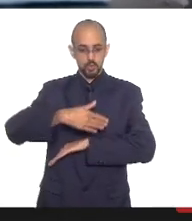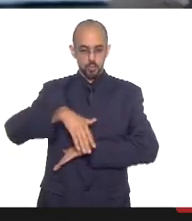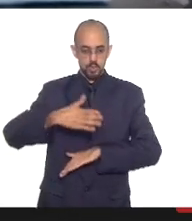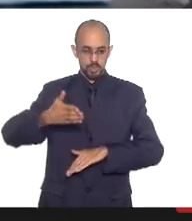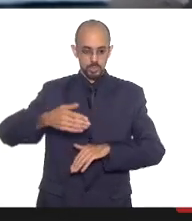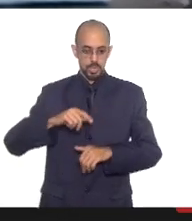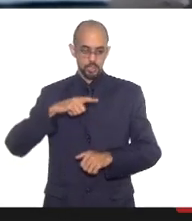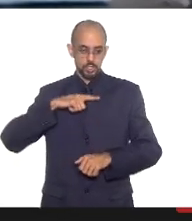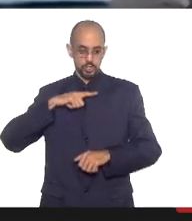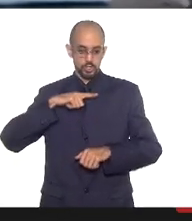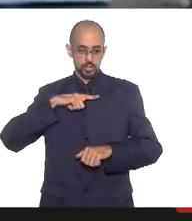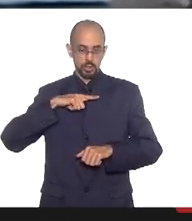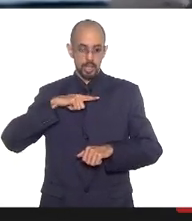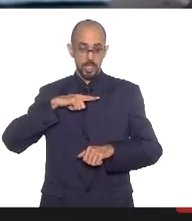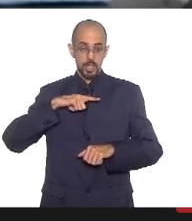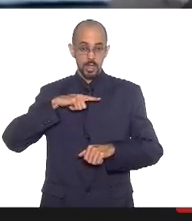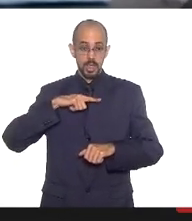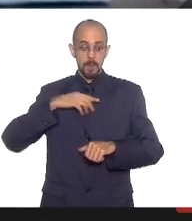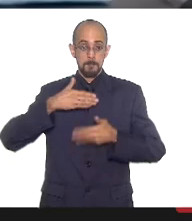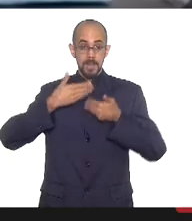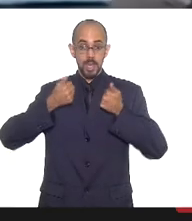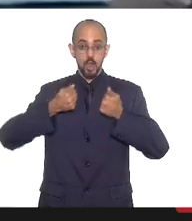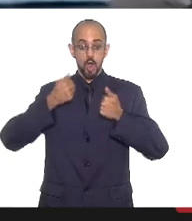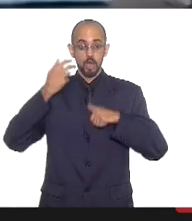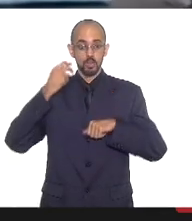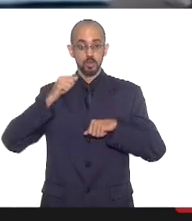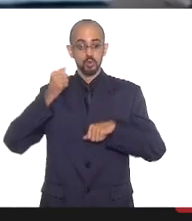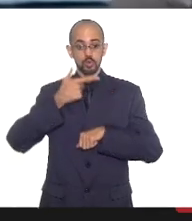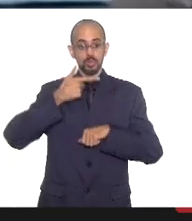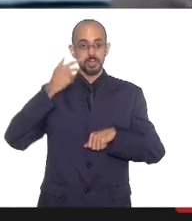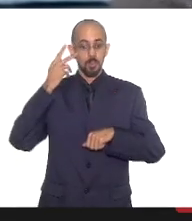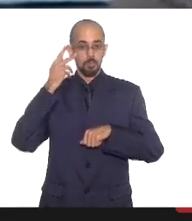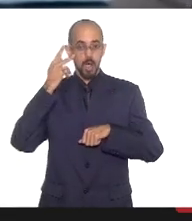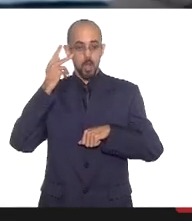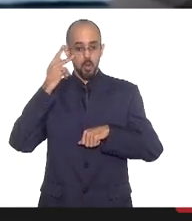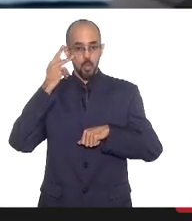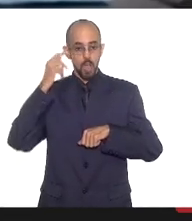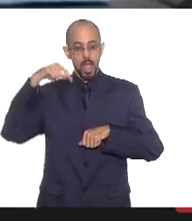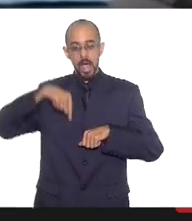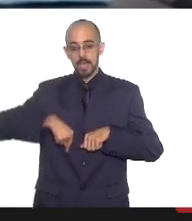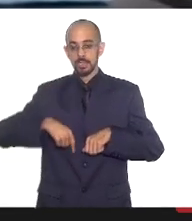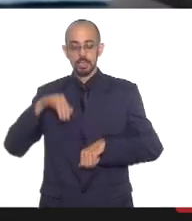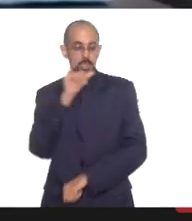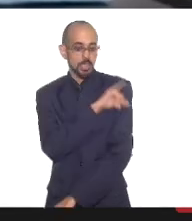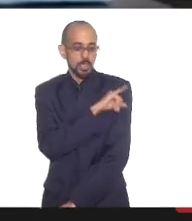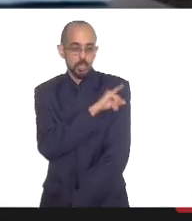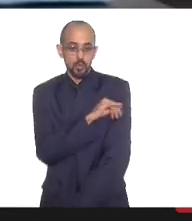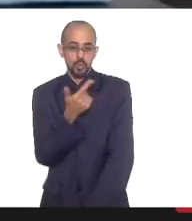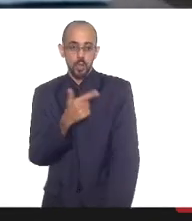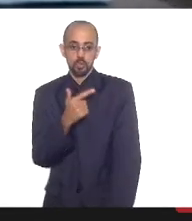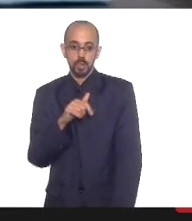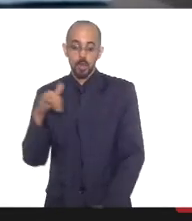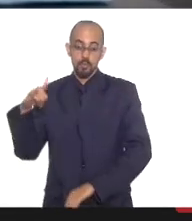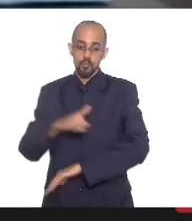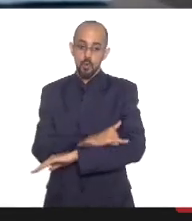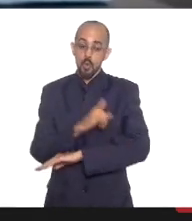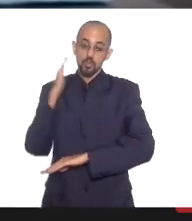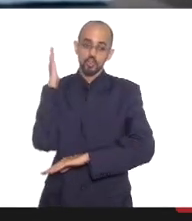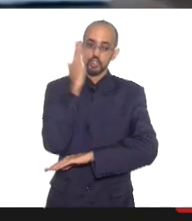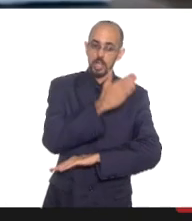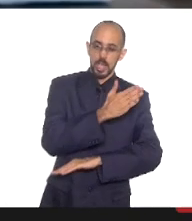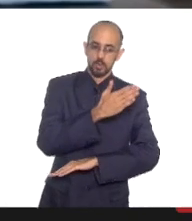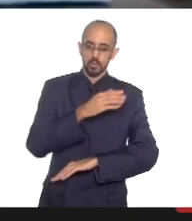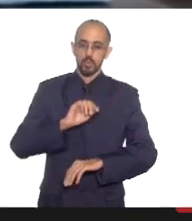estação em São Paulo o Papa recebe praticamente todos os voos a gente não recebe nenhum Bom dia Léo então a gente é